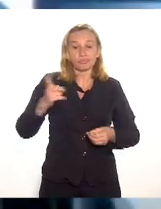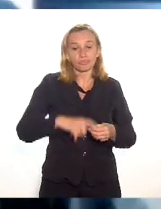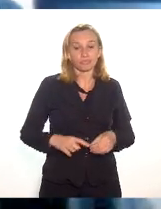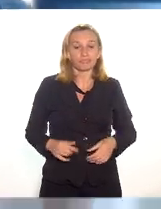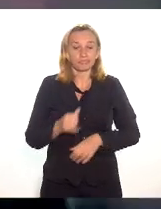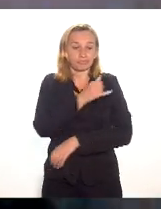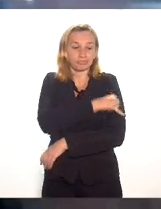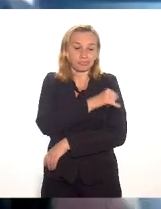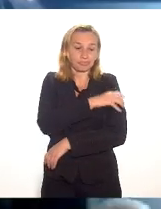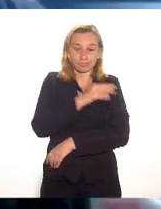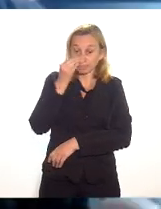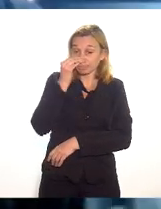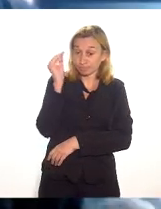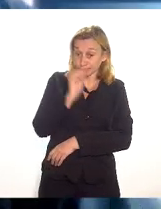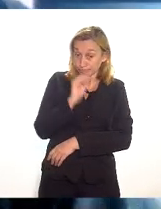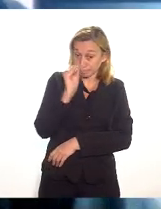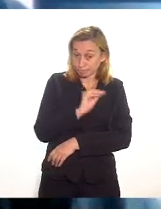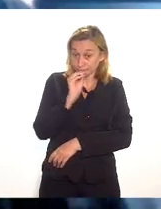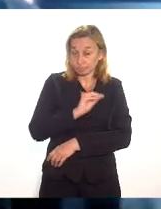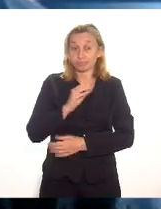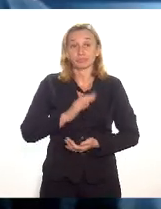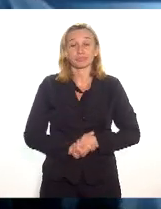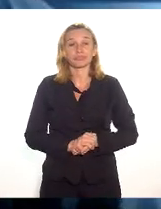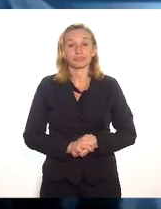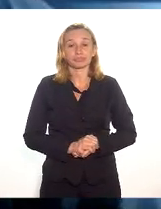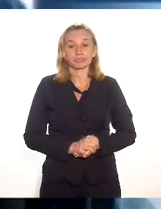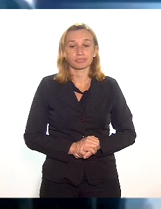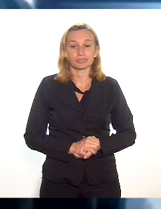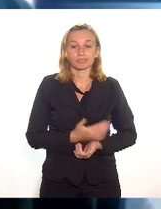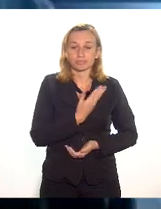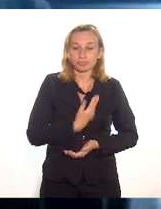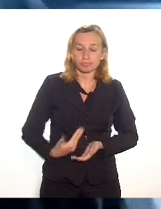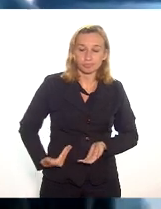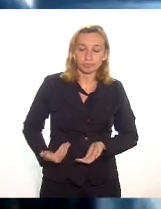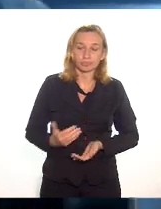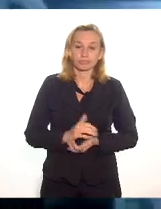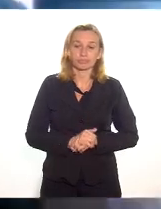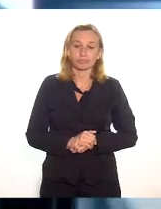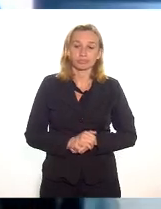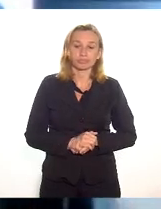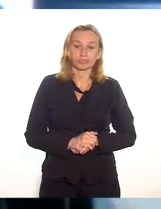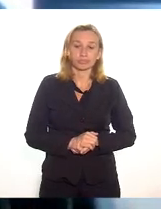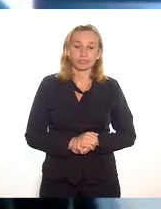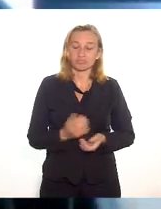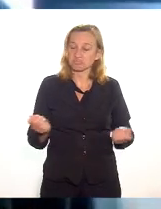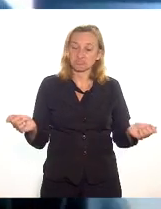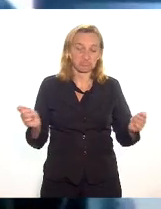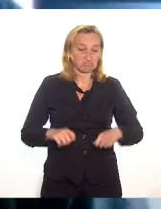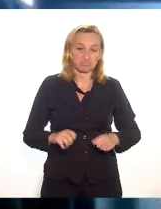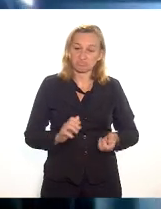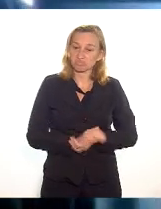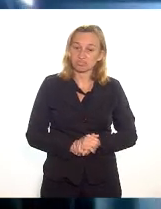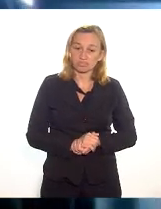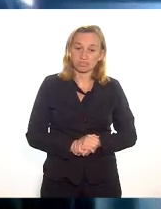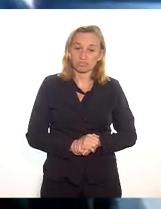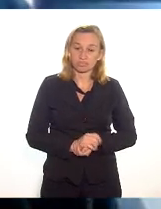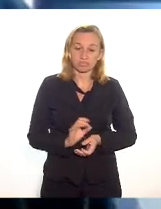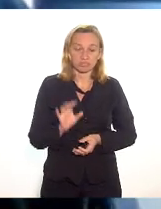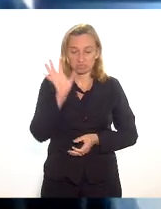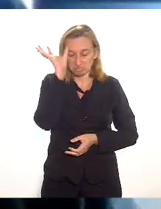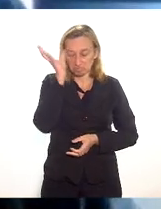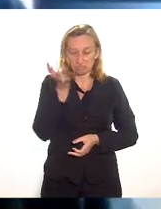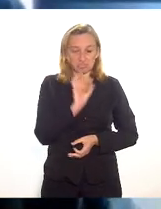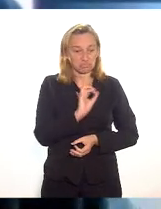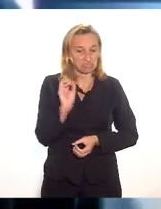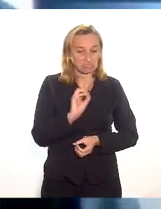sendo maltratado por um governo insensível, um governo excludente, um governo incompetente, que não resolveu a